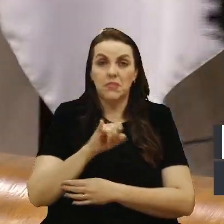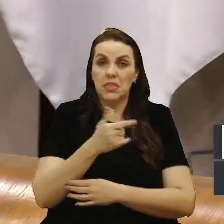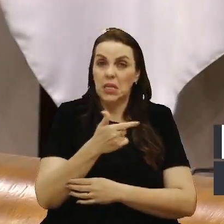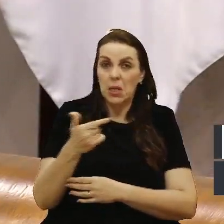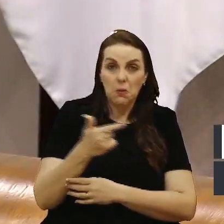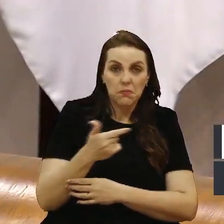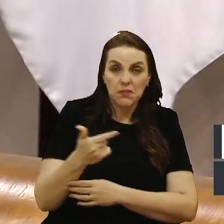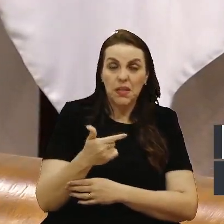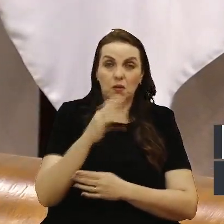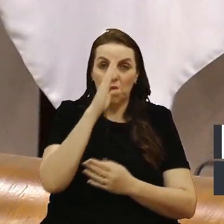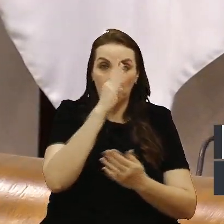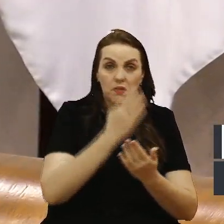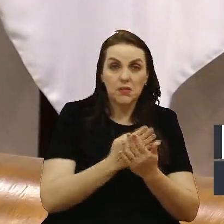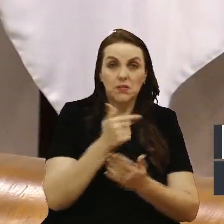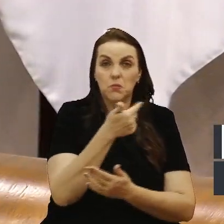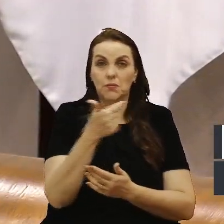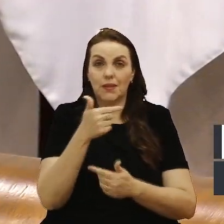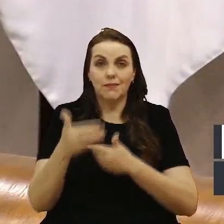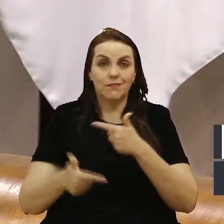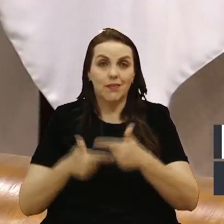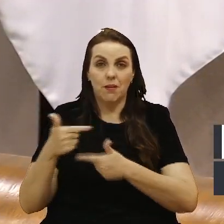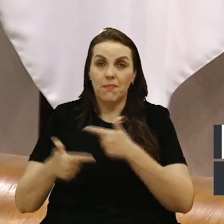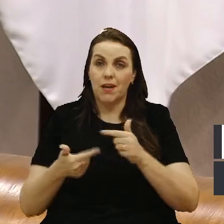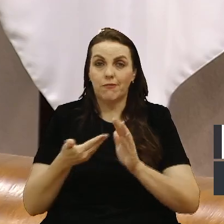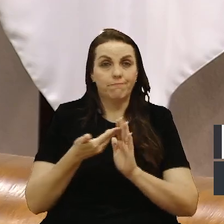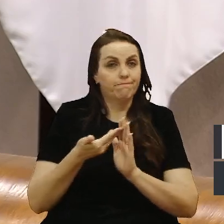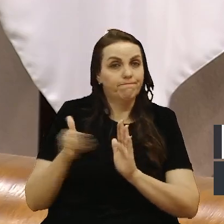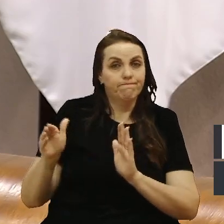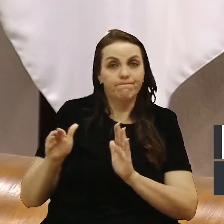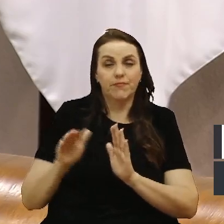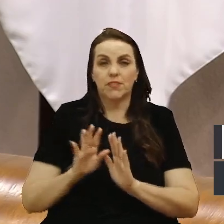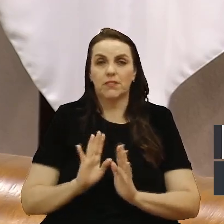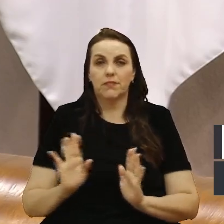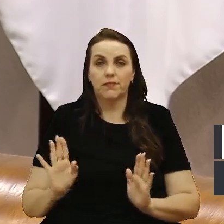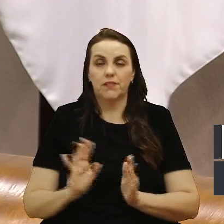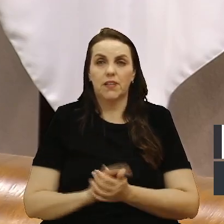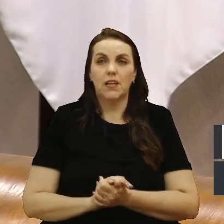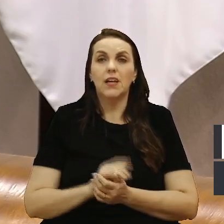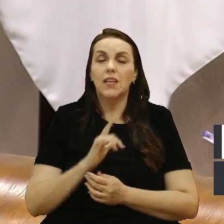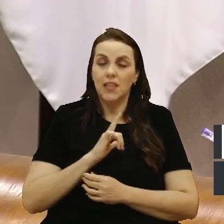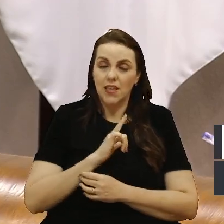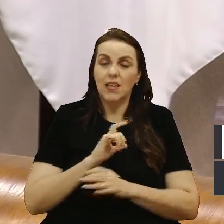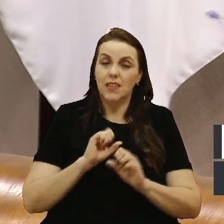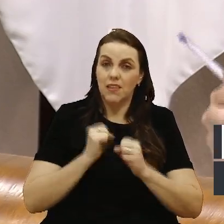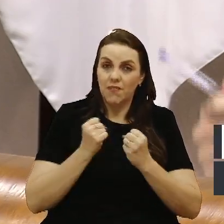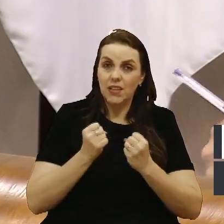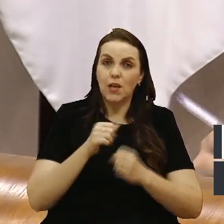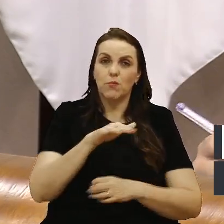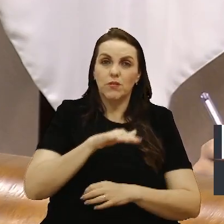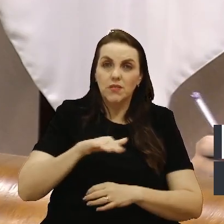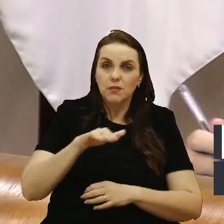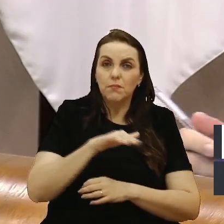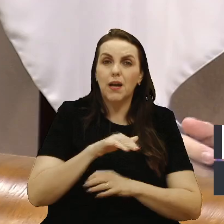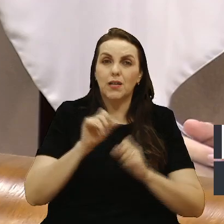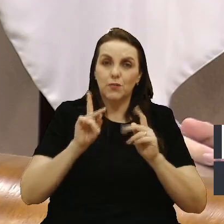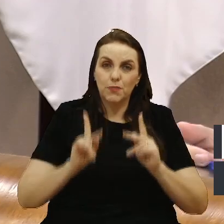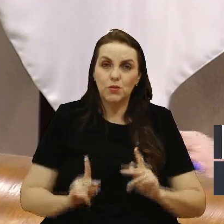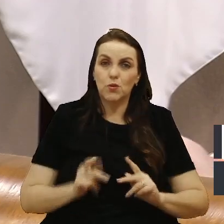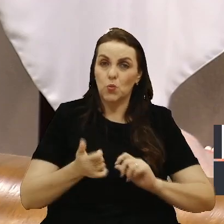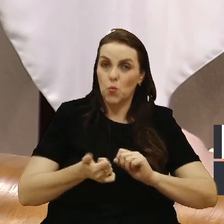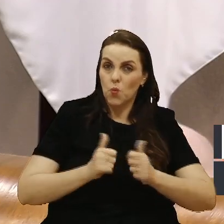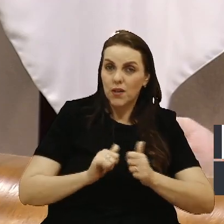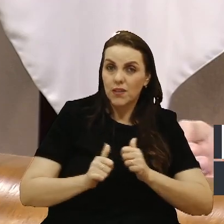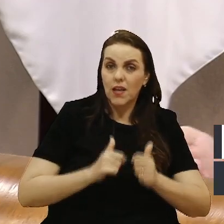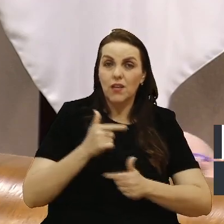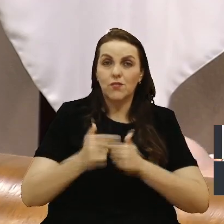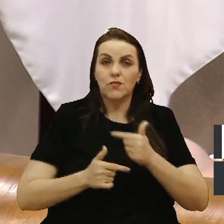trabalho, tem que ser retirado, né? Eu sempre digo, por isso que a gente defende aqui que tenha espaço, que tenha pessoas qualificadas para trabalhar. E